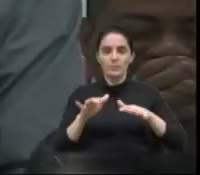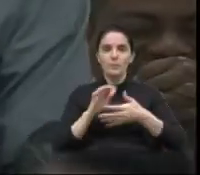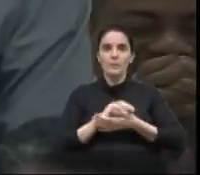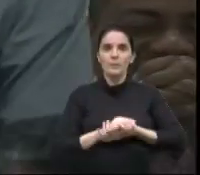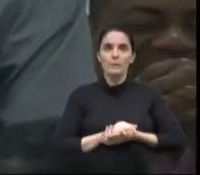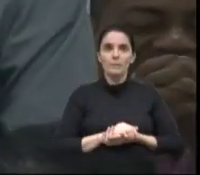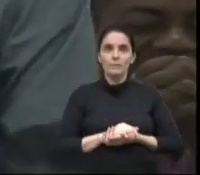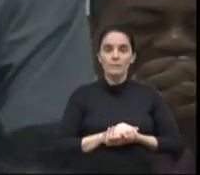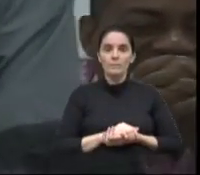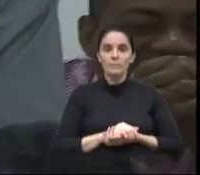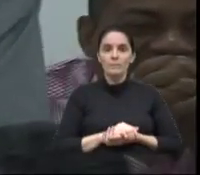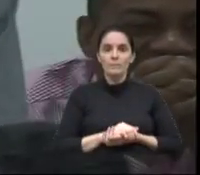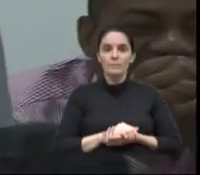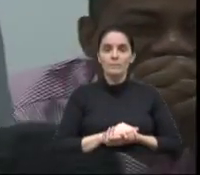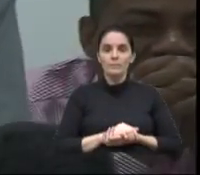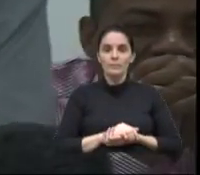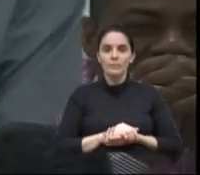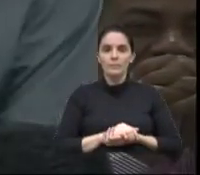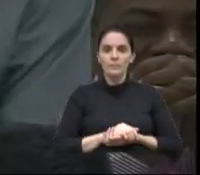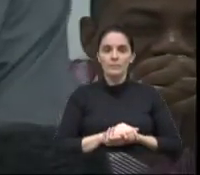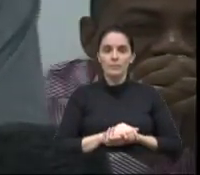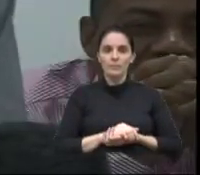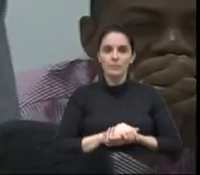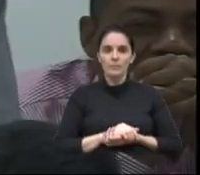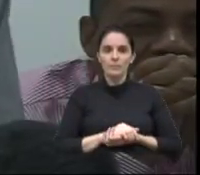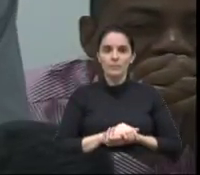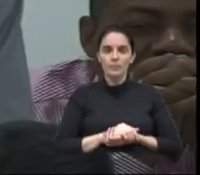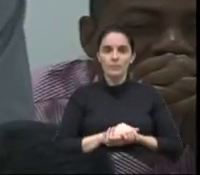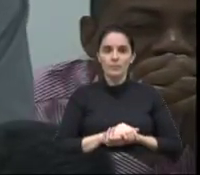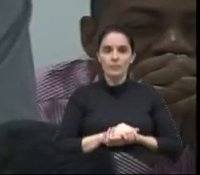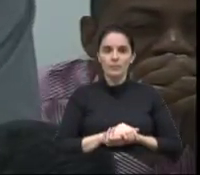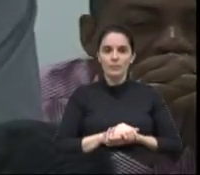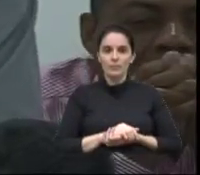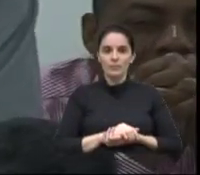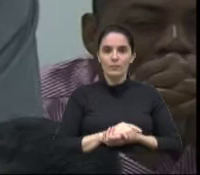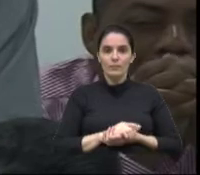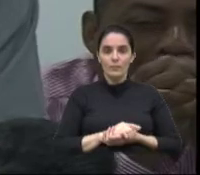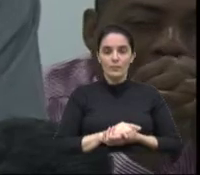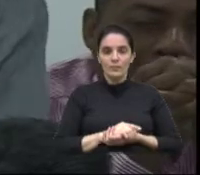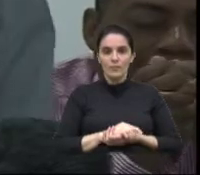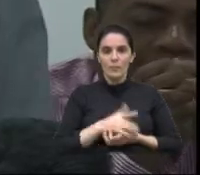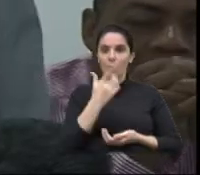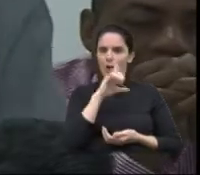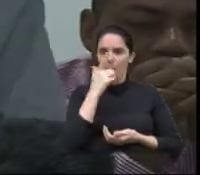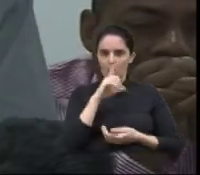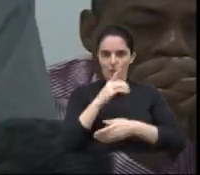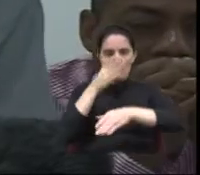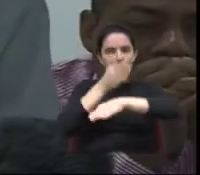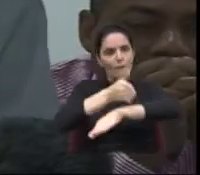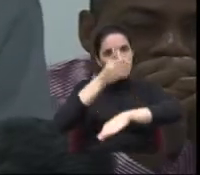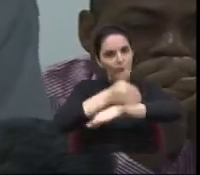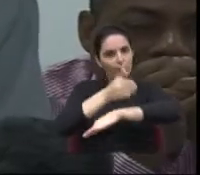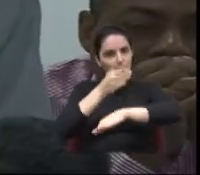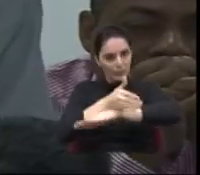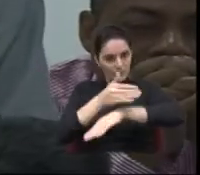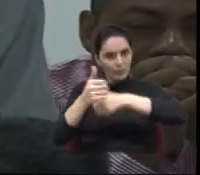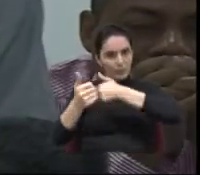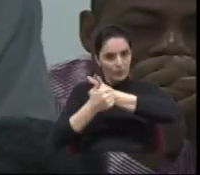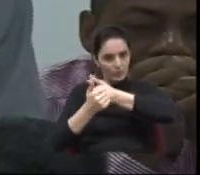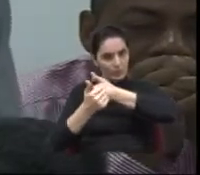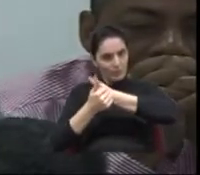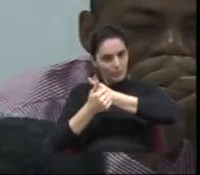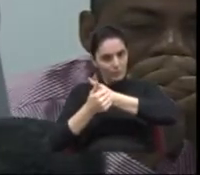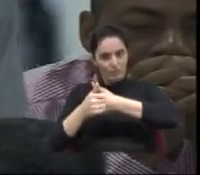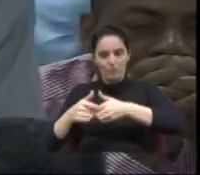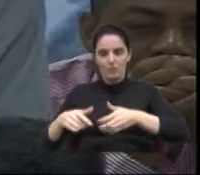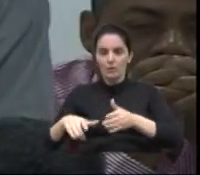Já que lá é um lado até que eu frequento e moro ali nas proximidades aqui, antes do posto Tigrinho, e